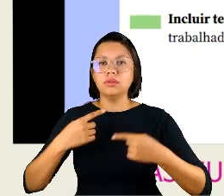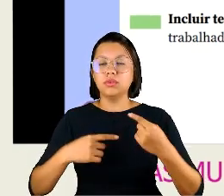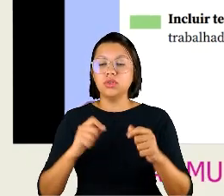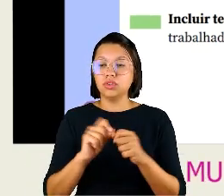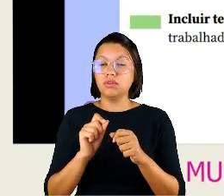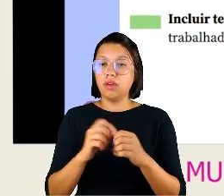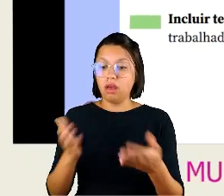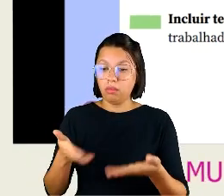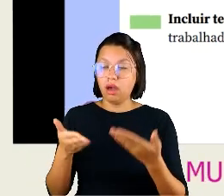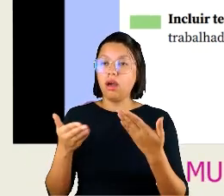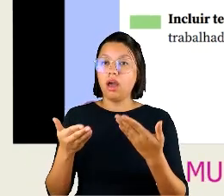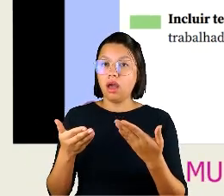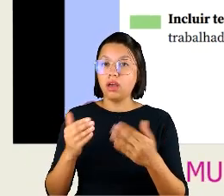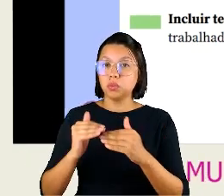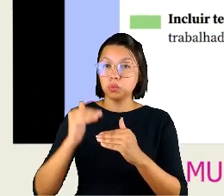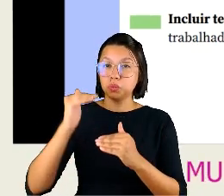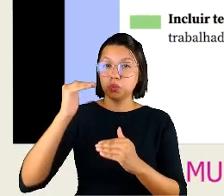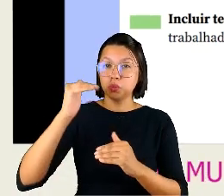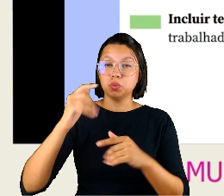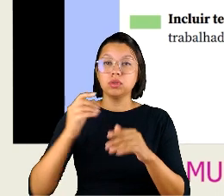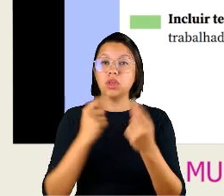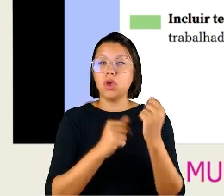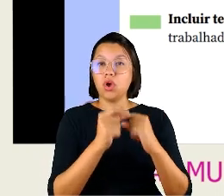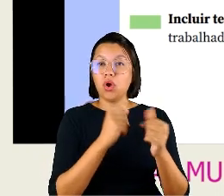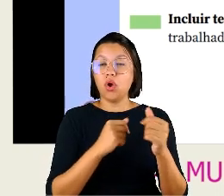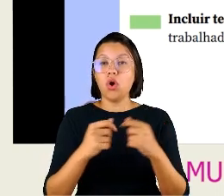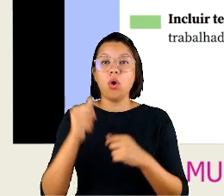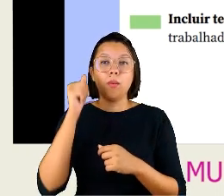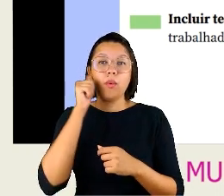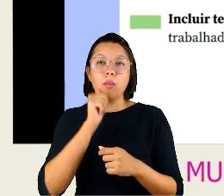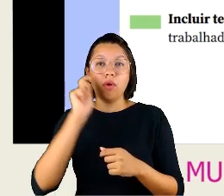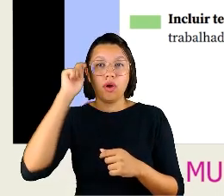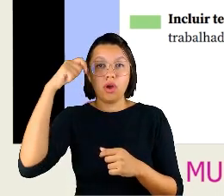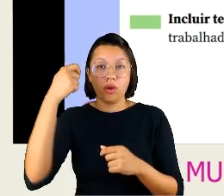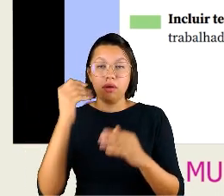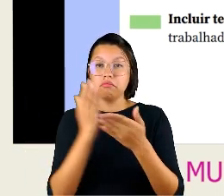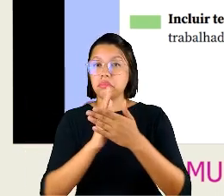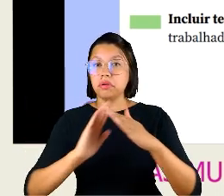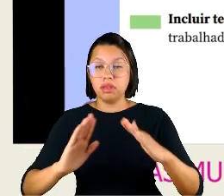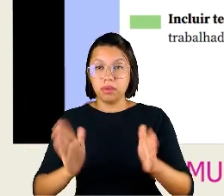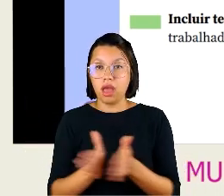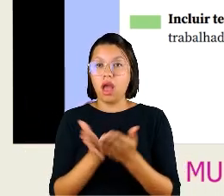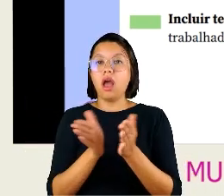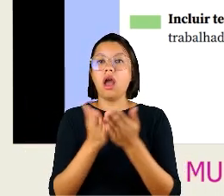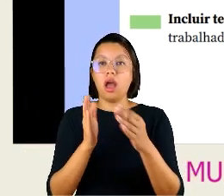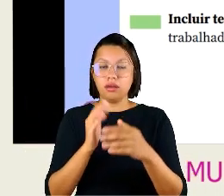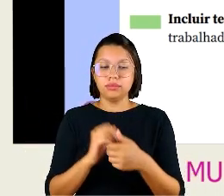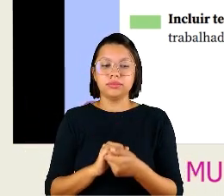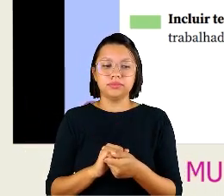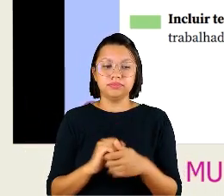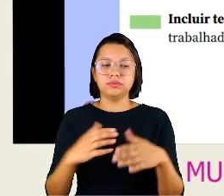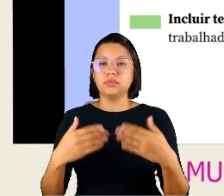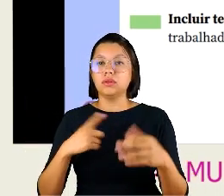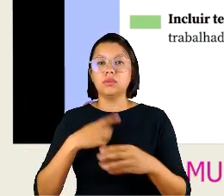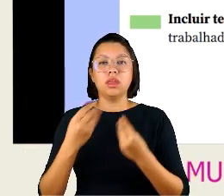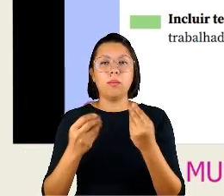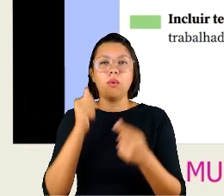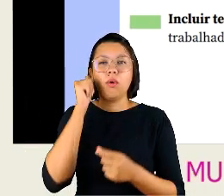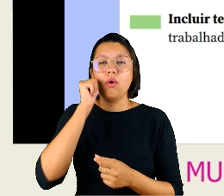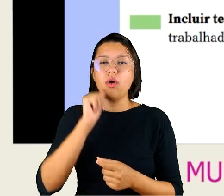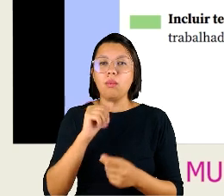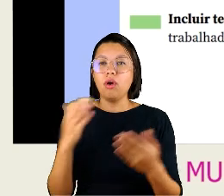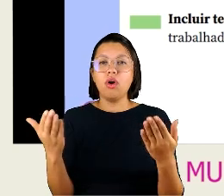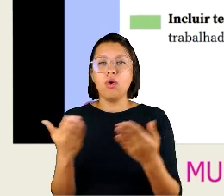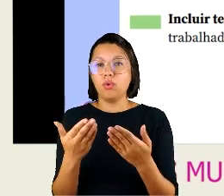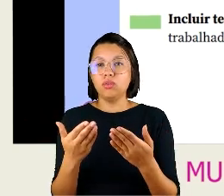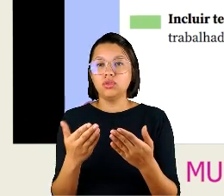a ascensão econômica geracional entre mulheres negras, quebrando esse ciclo da pobreza. Então, tem muitas mulheres hoje